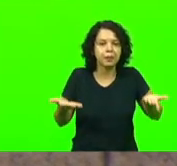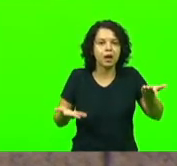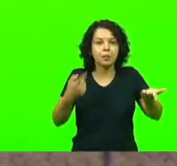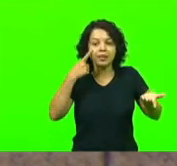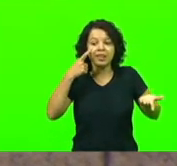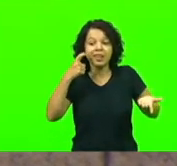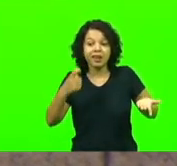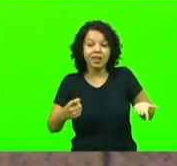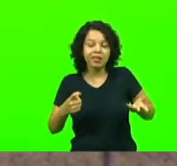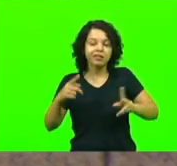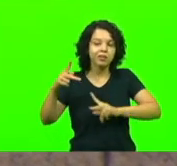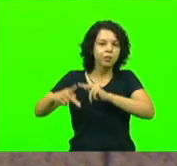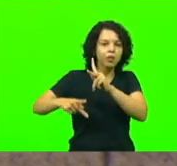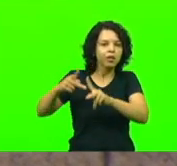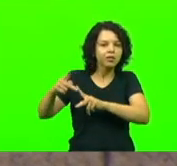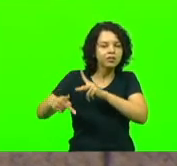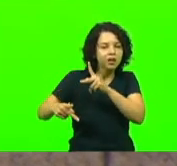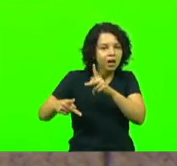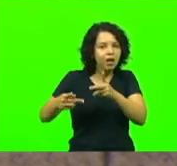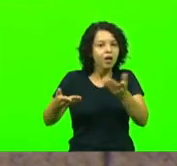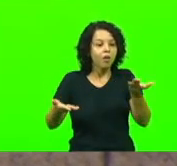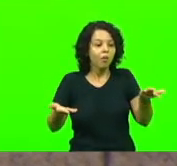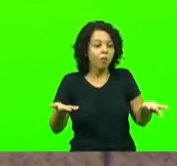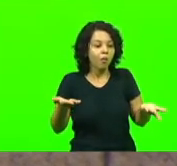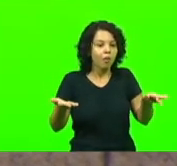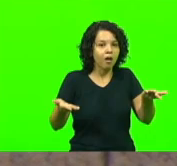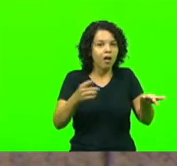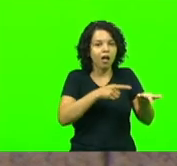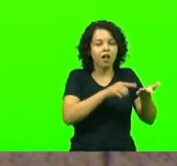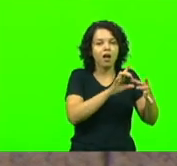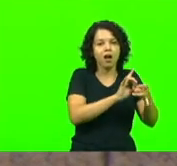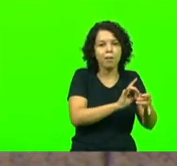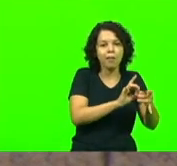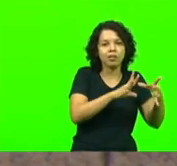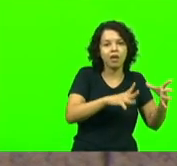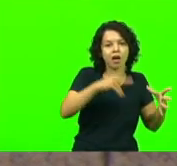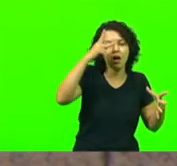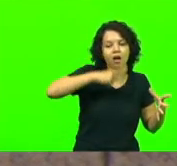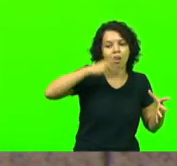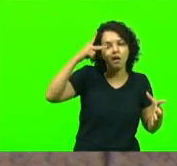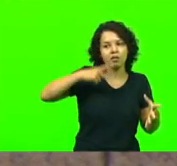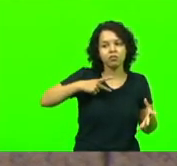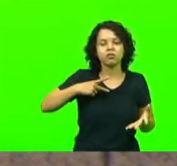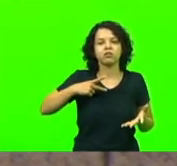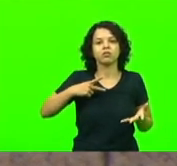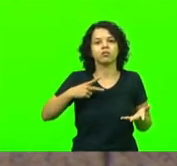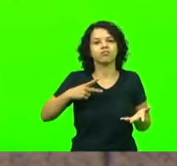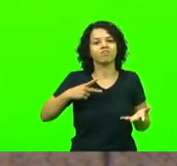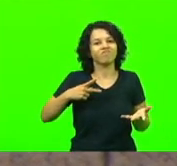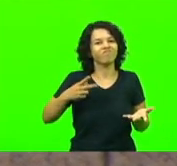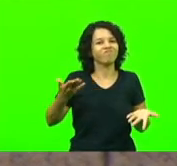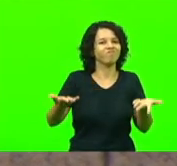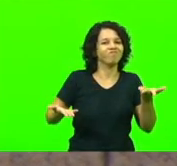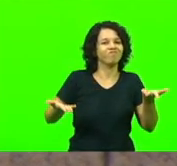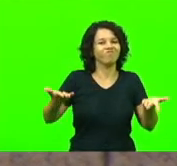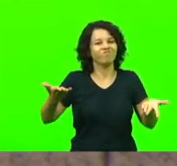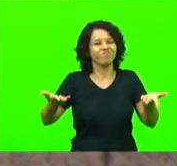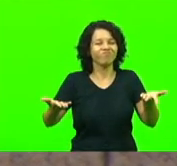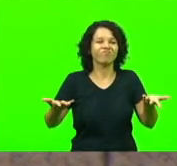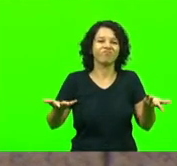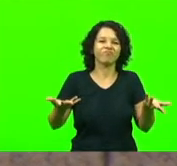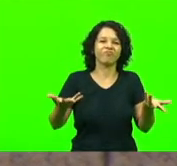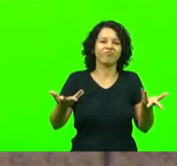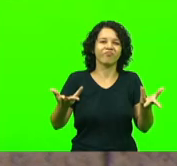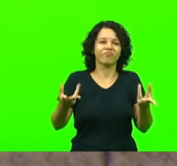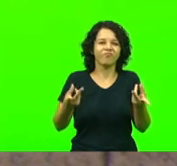coletivos com as liberdades individuais, é sempre um terreno sutil,